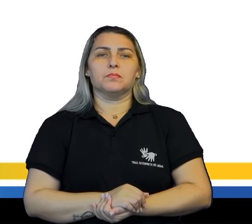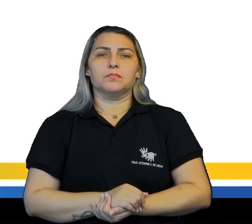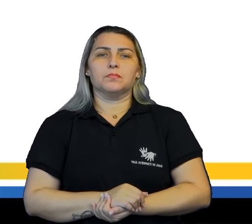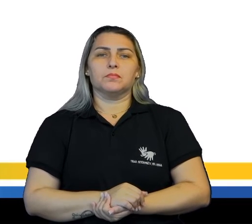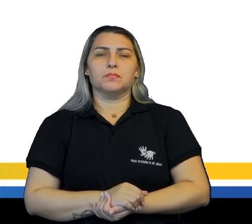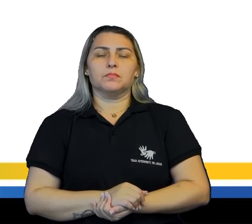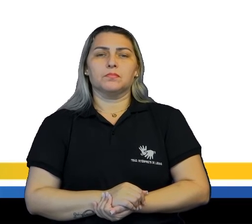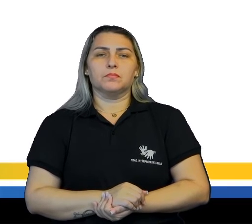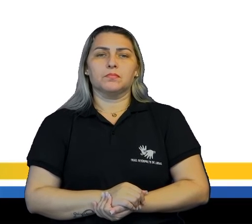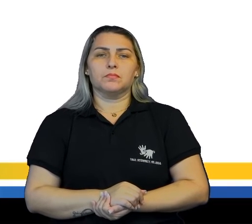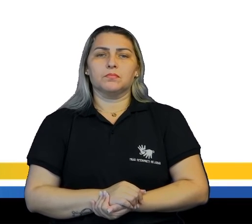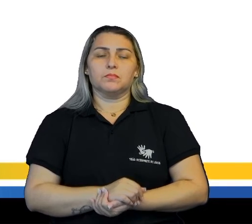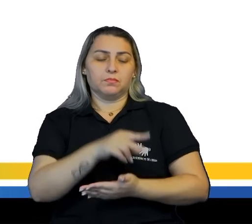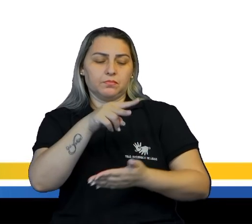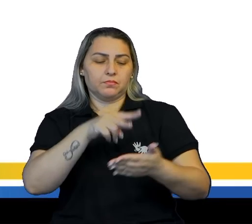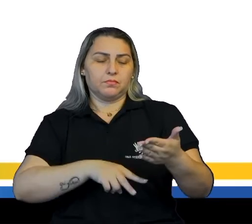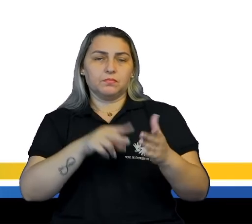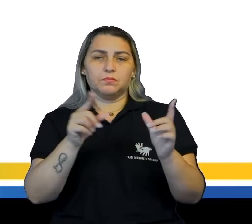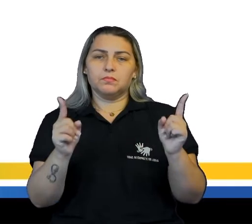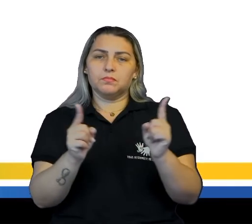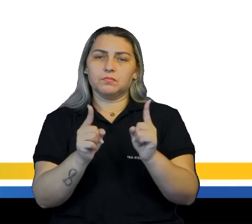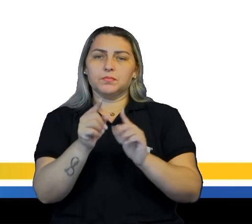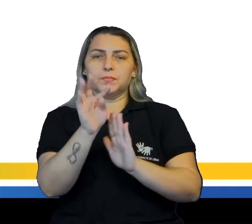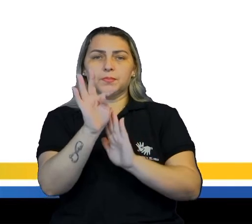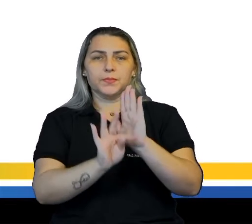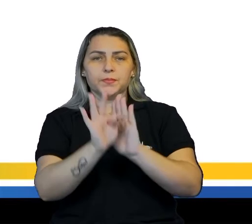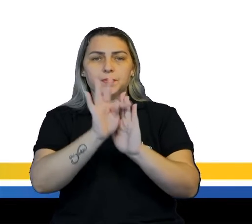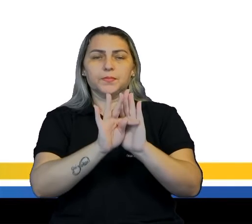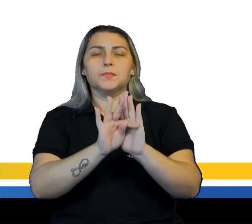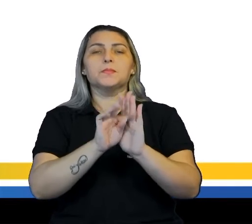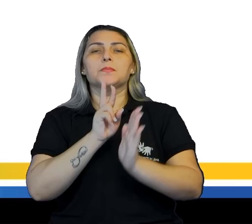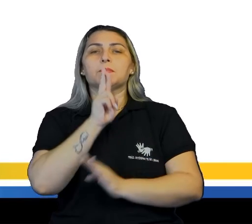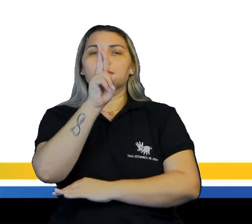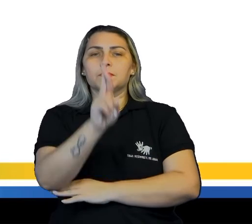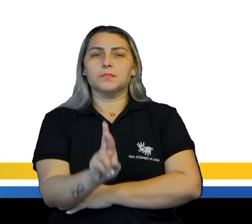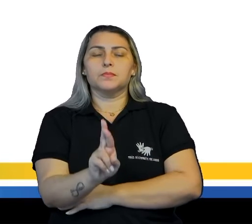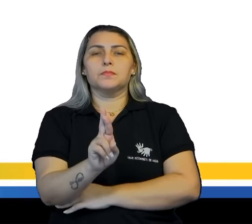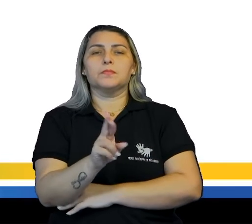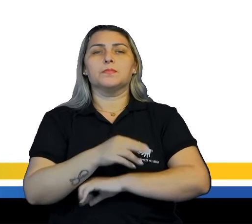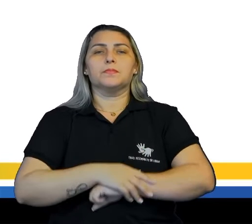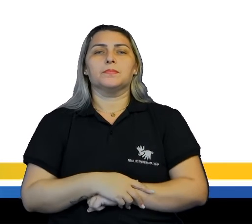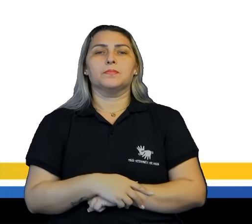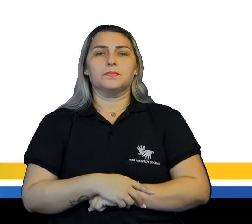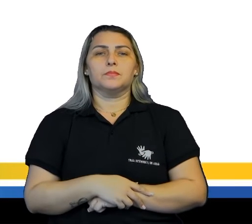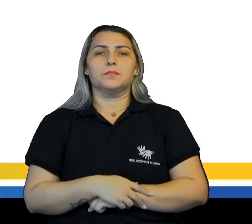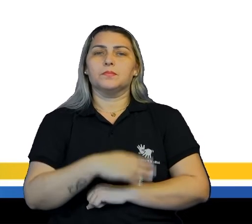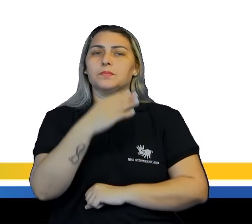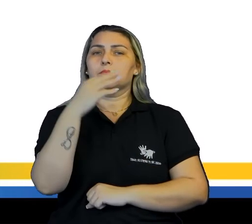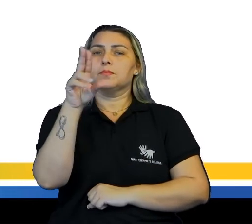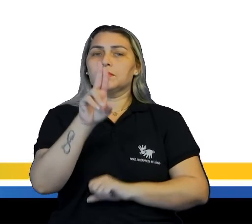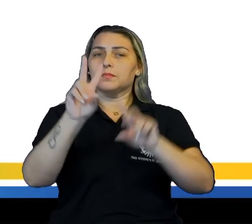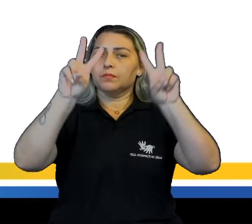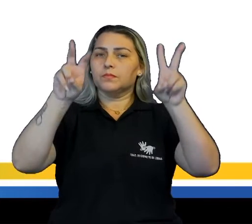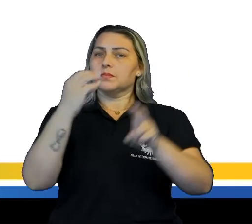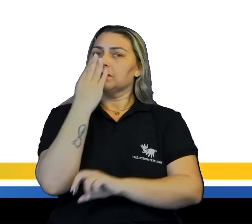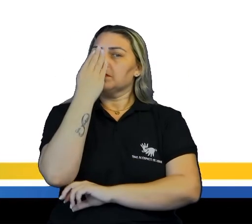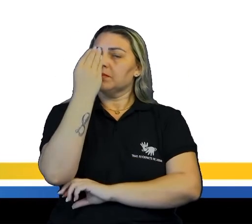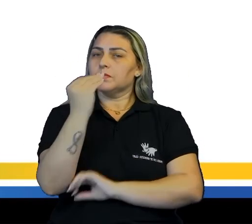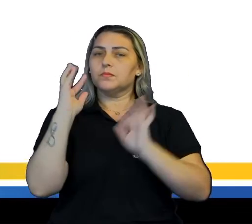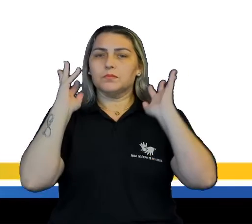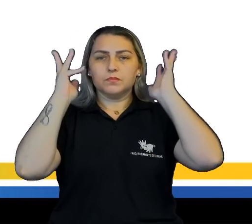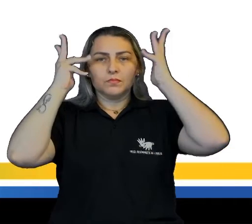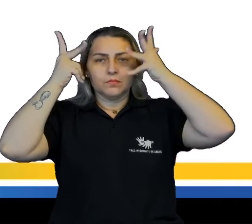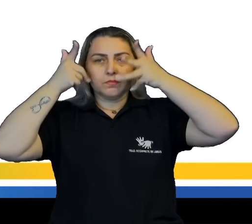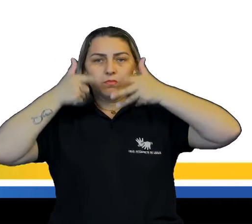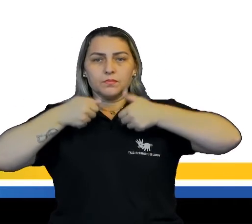nós faremos a leitura de um pequeno texto para resolvermos a última questão. O título do texto é